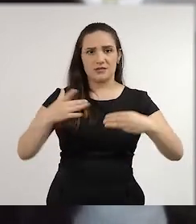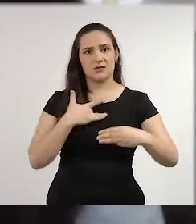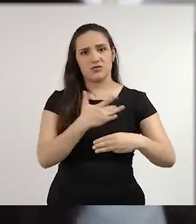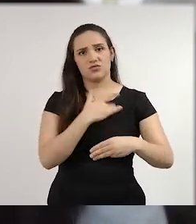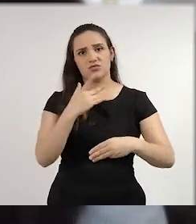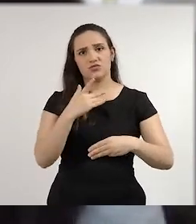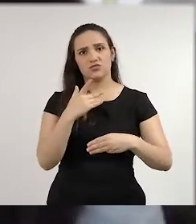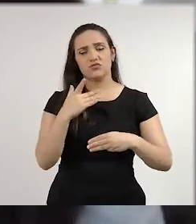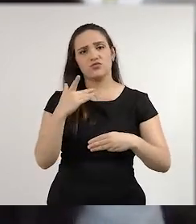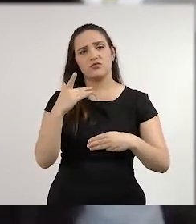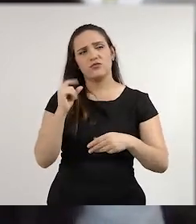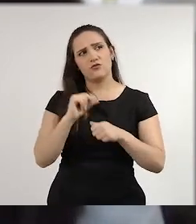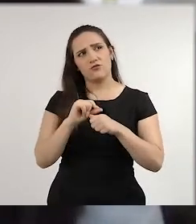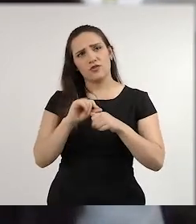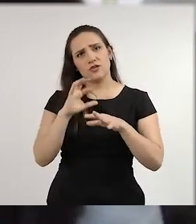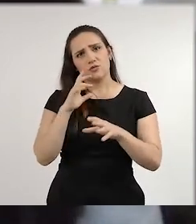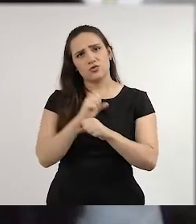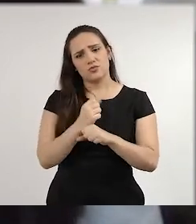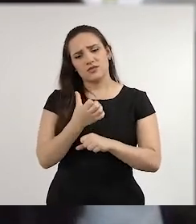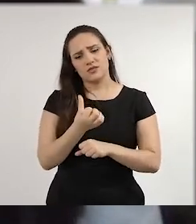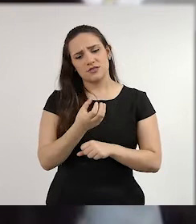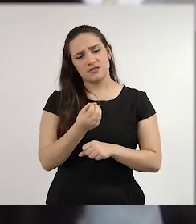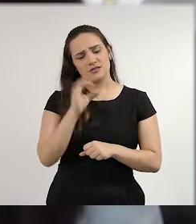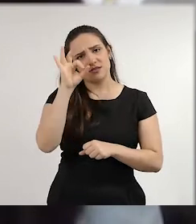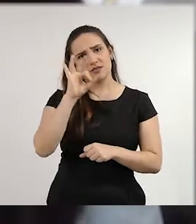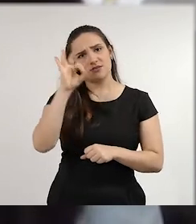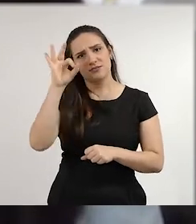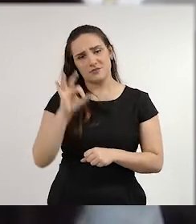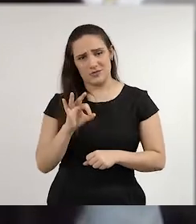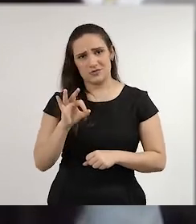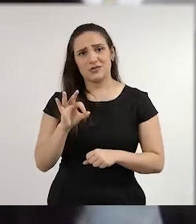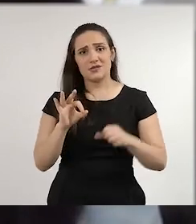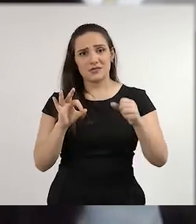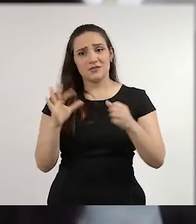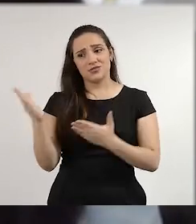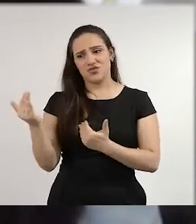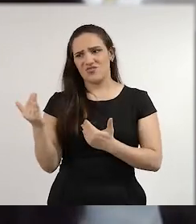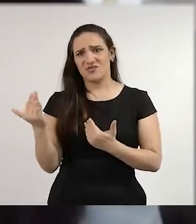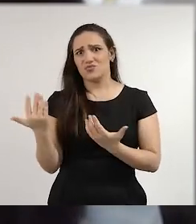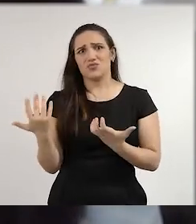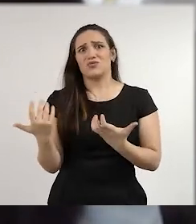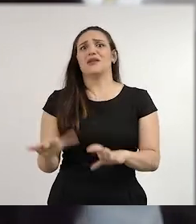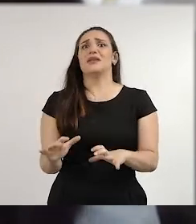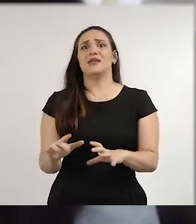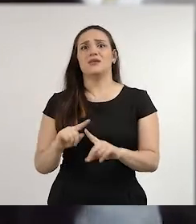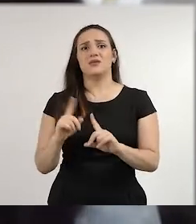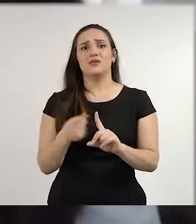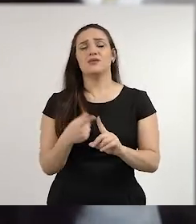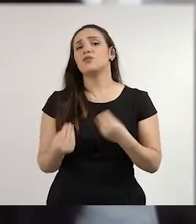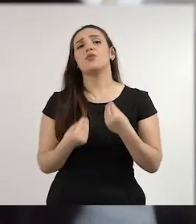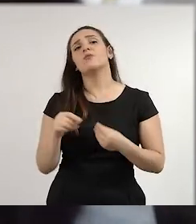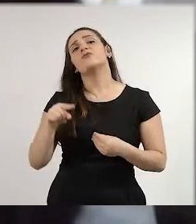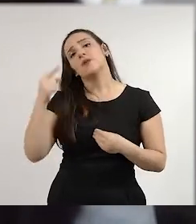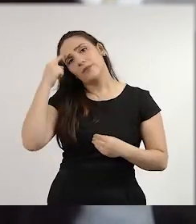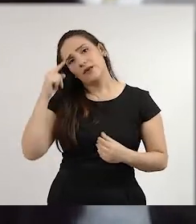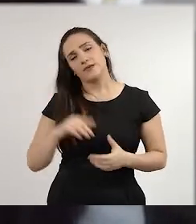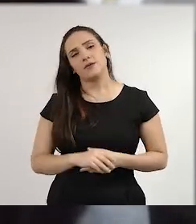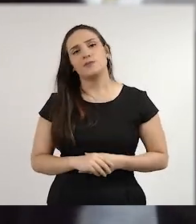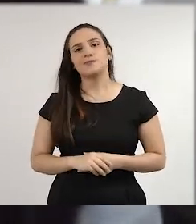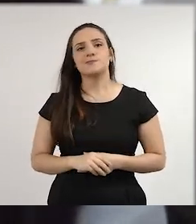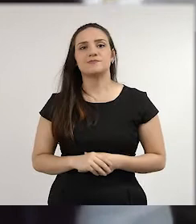mais de 60% das adolescentes que engravidam não planejaram engravidar nesse período, né? Não foi planejado. Como é que você vê esse